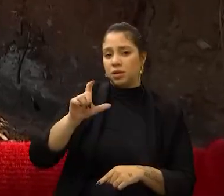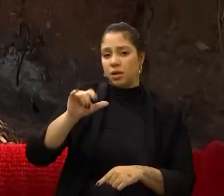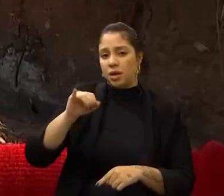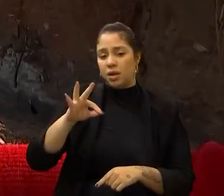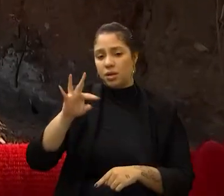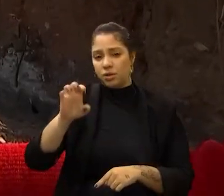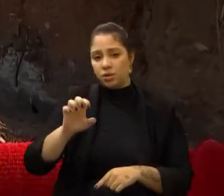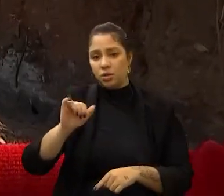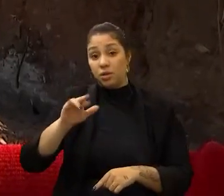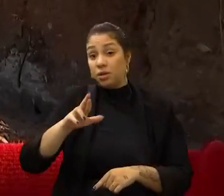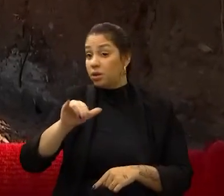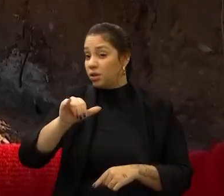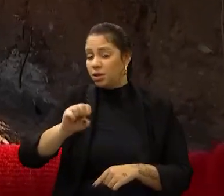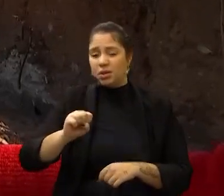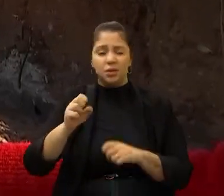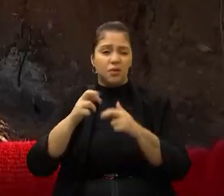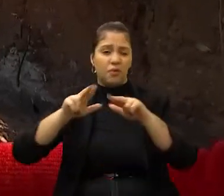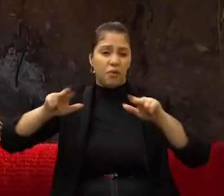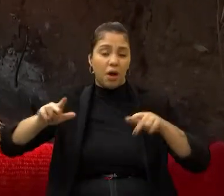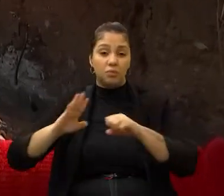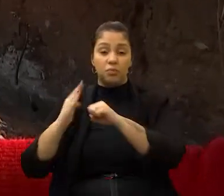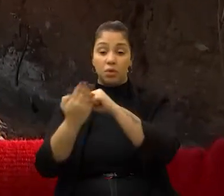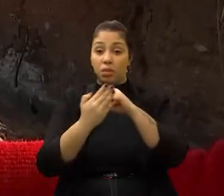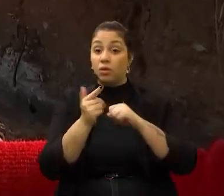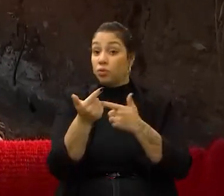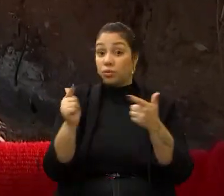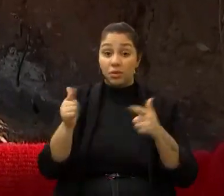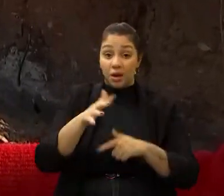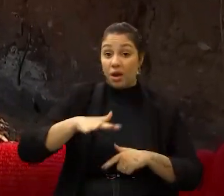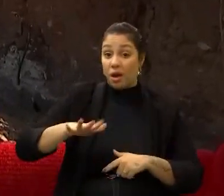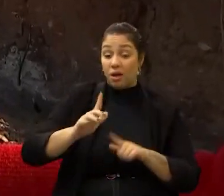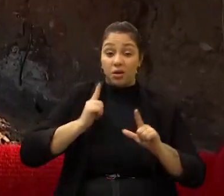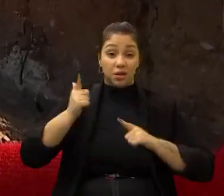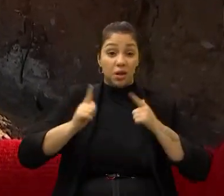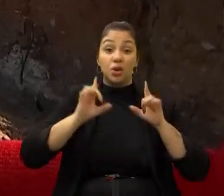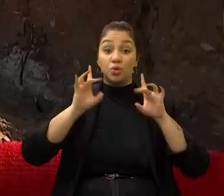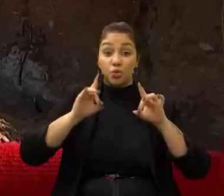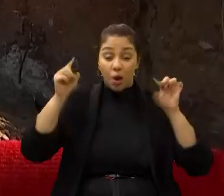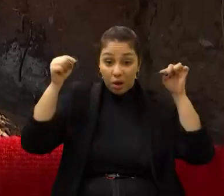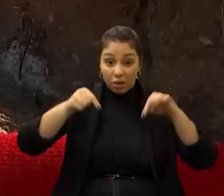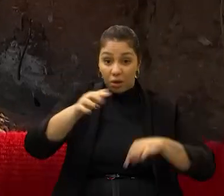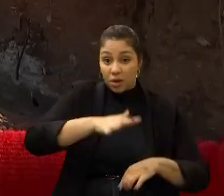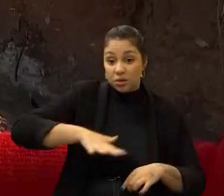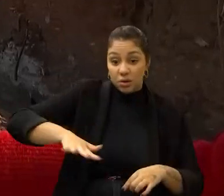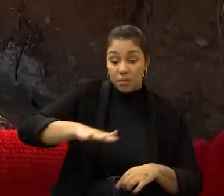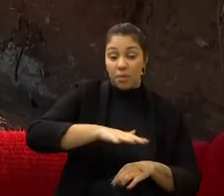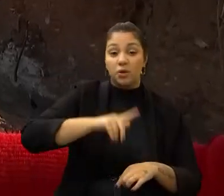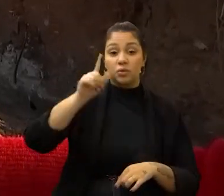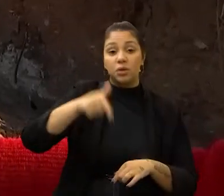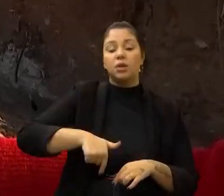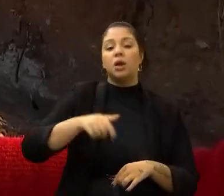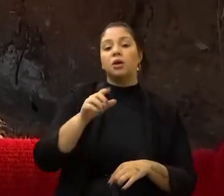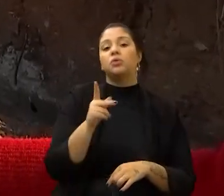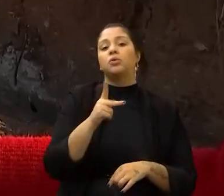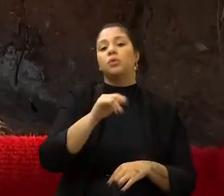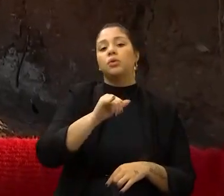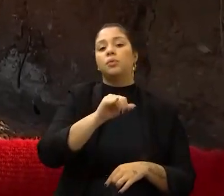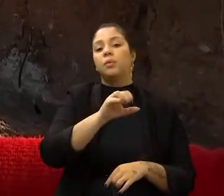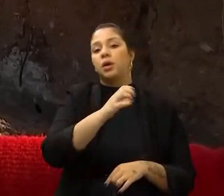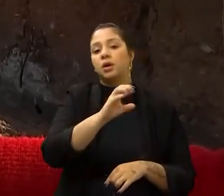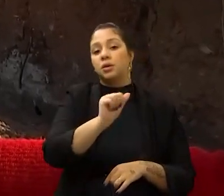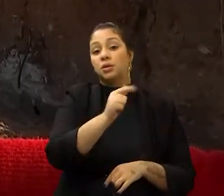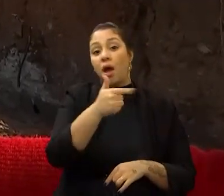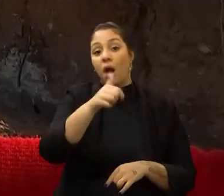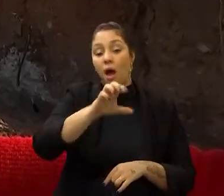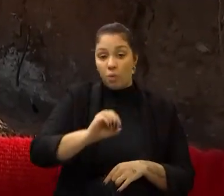ou Princesa do Oeste Monte Alto que não tem áreas de lazer a única área de lazer é esse espaço que está dentro do Parque Linear